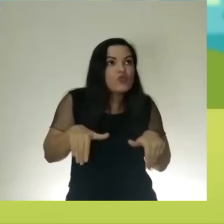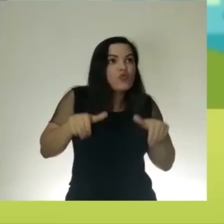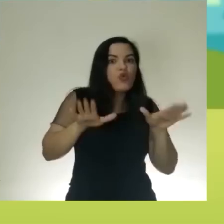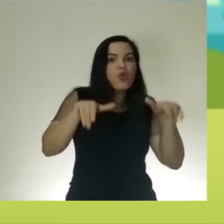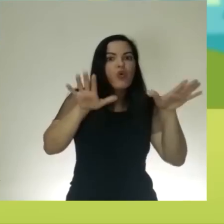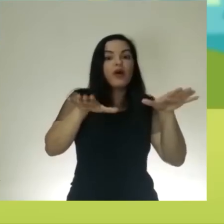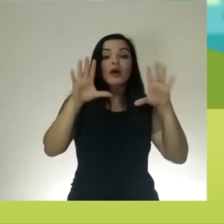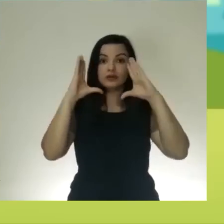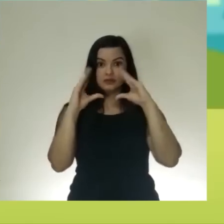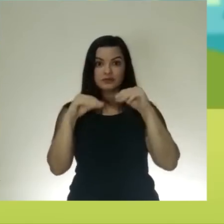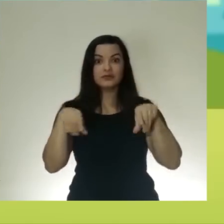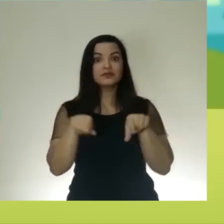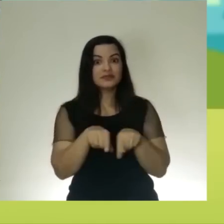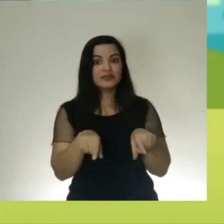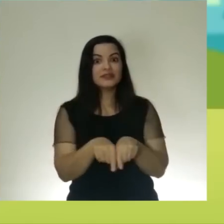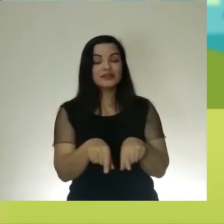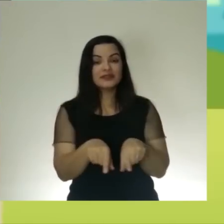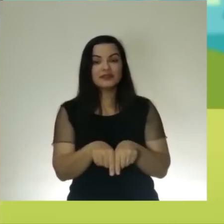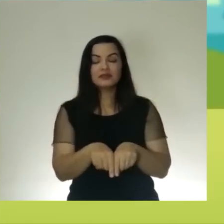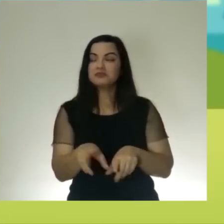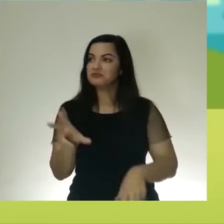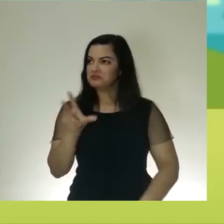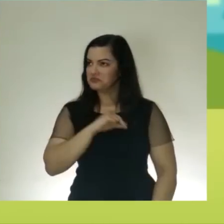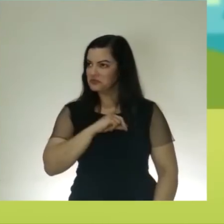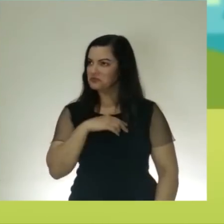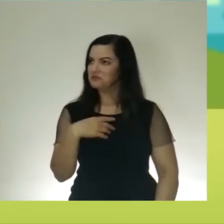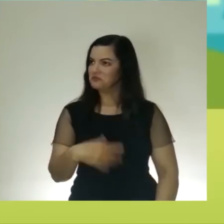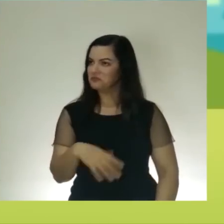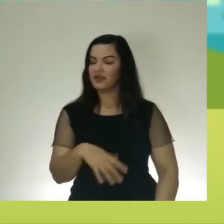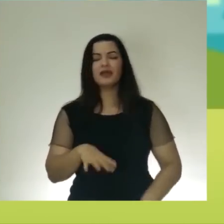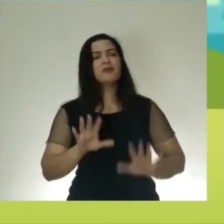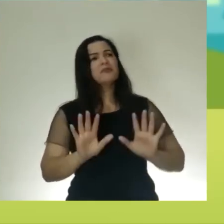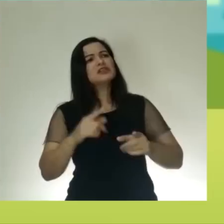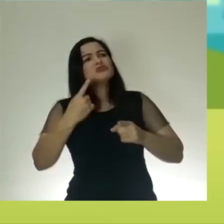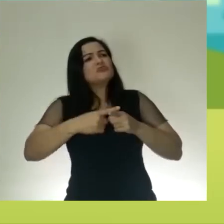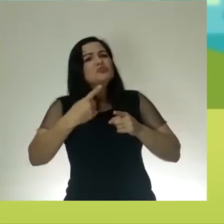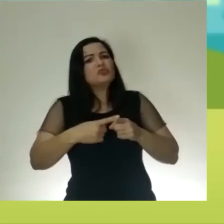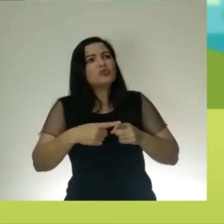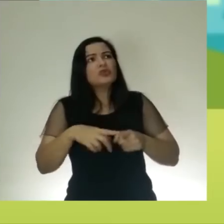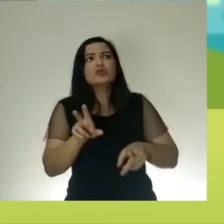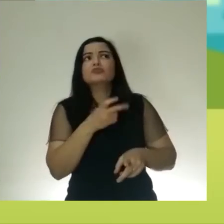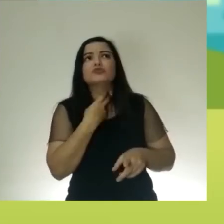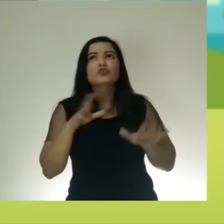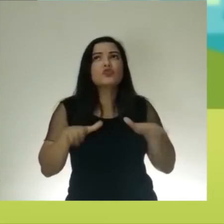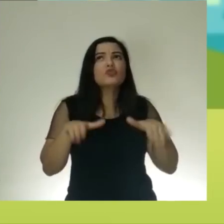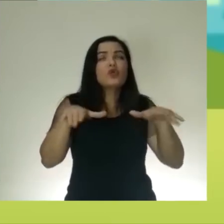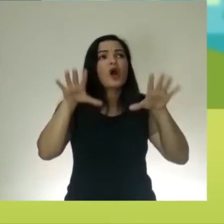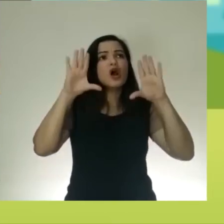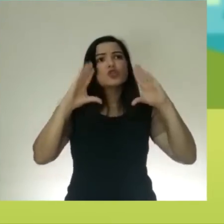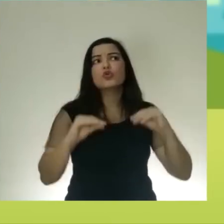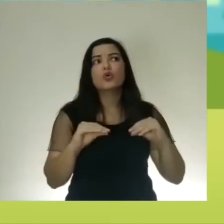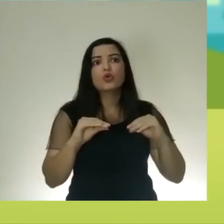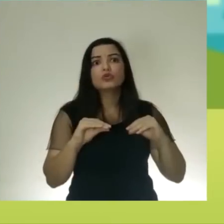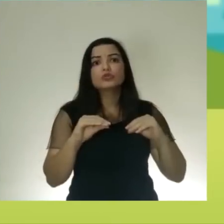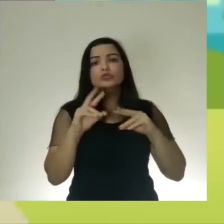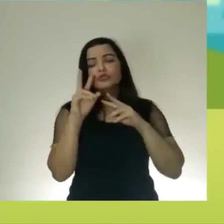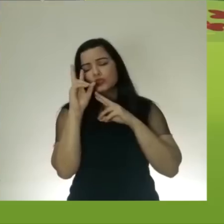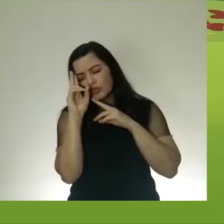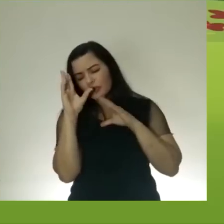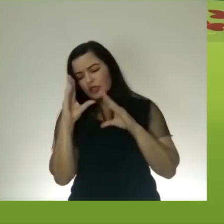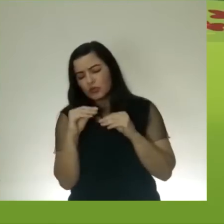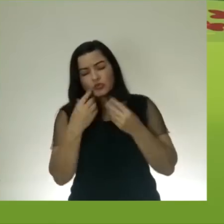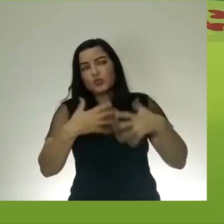Impressionante! Mas por que será que eles só voam à noite? Por que eles não dormem de noite e voam de